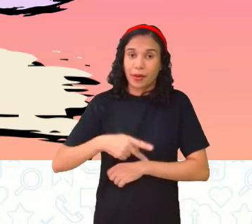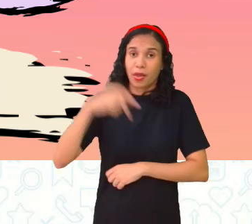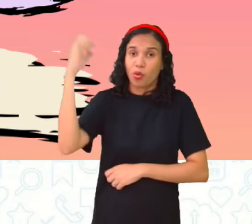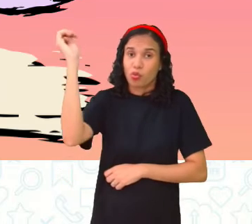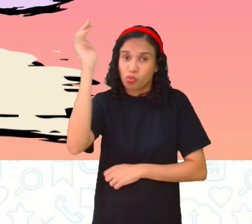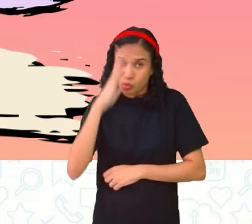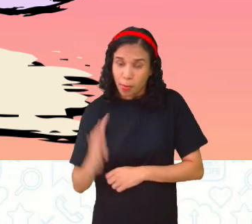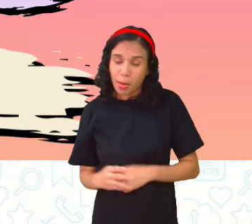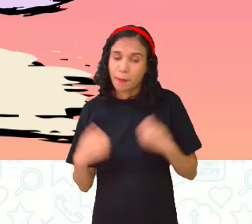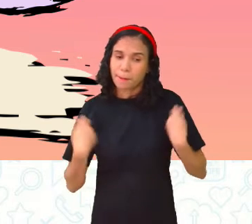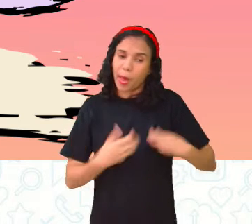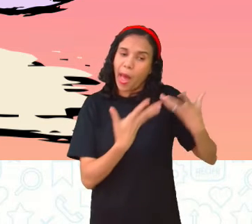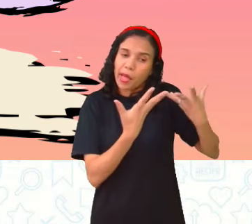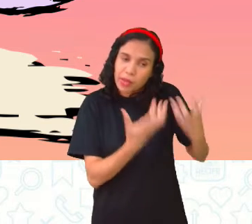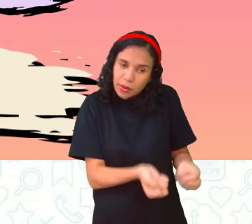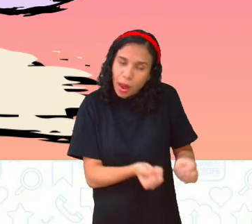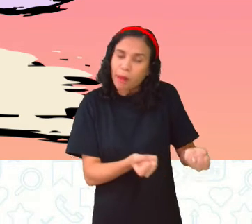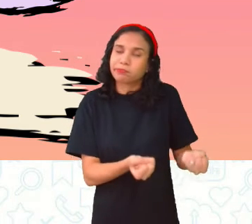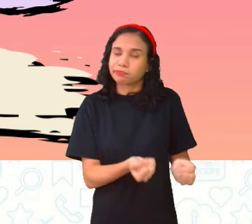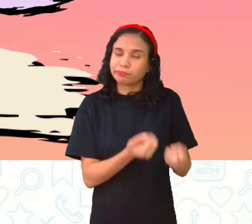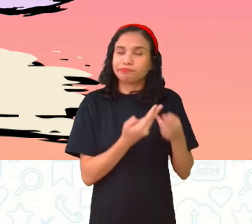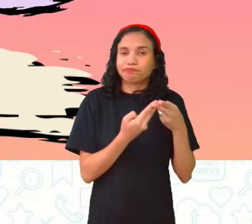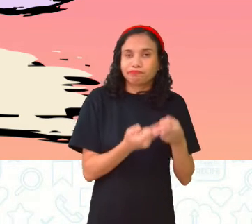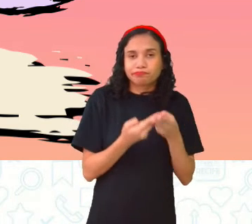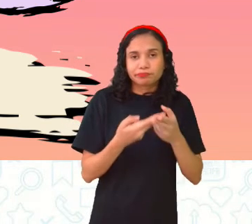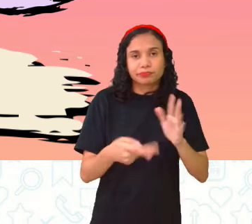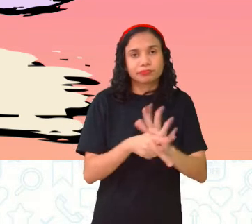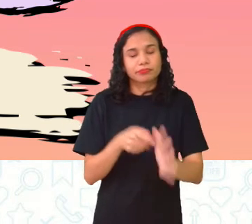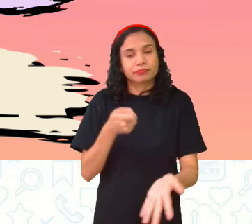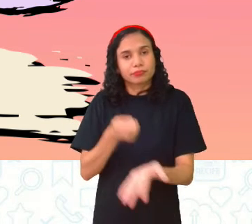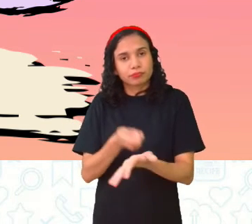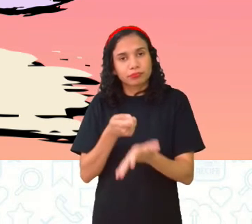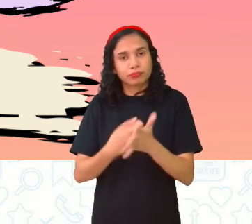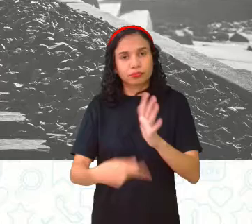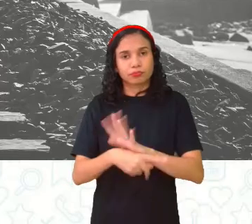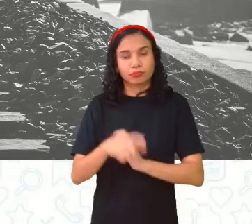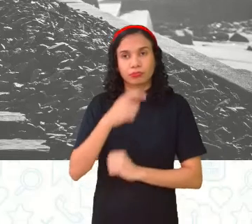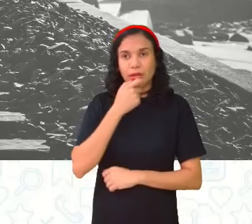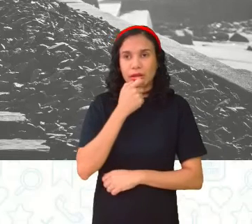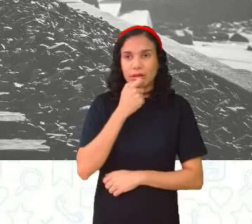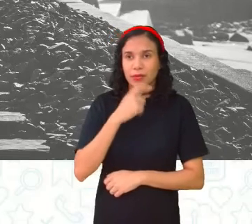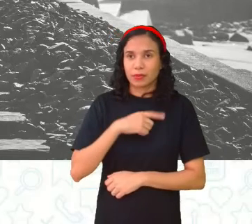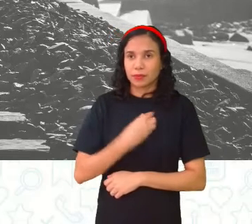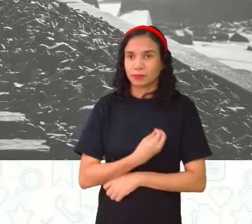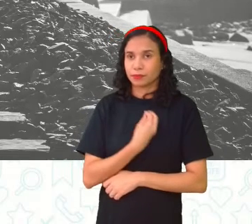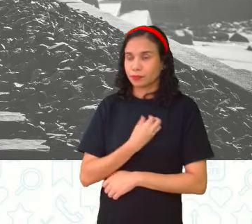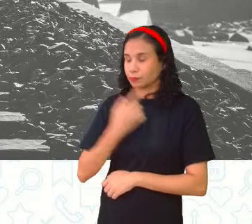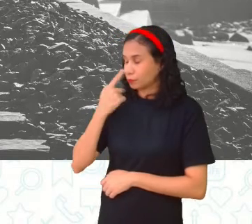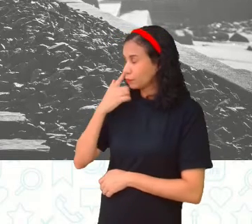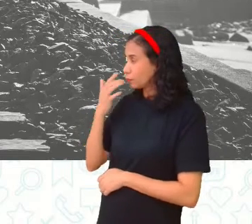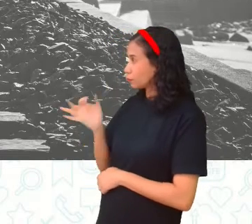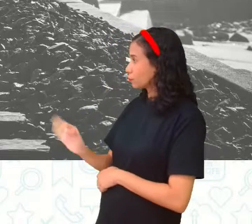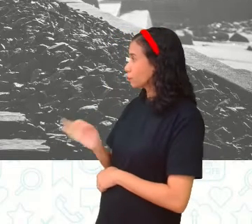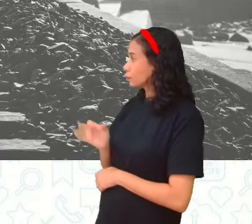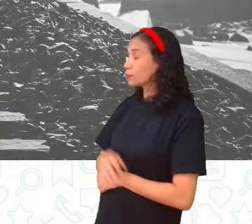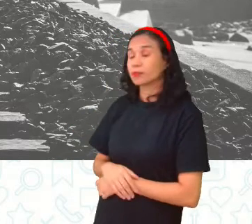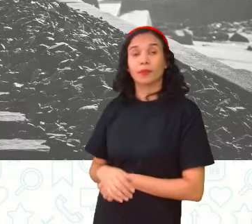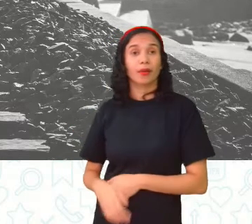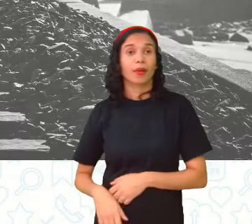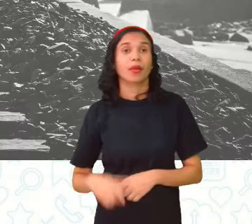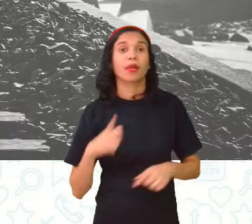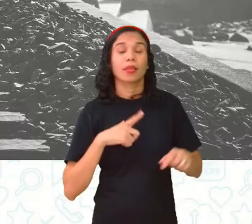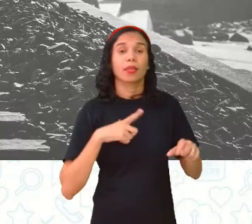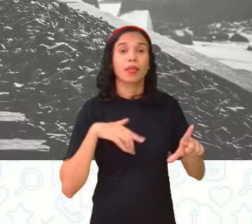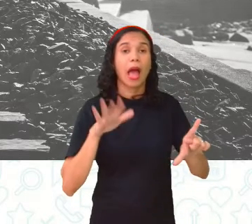que aceitar essa imposição aí, essa pressão que a Inglaterra estava fazendo, certo? Então, com a Lei Eusébio